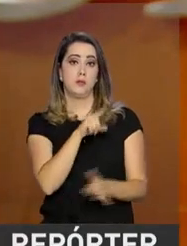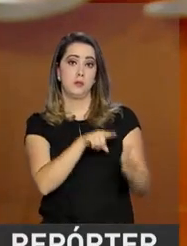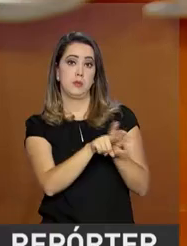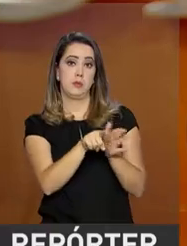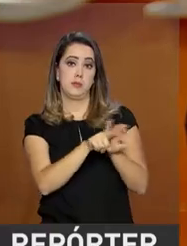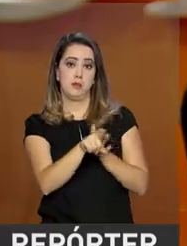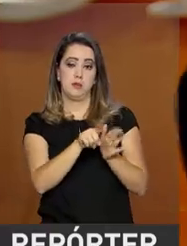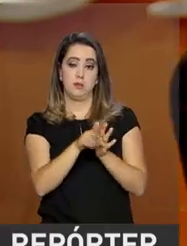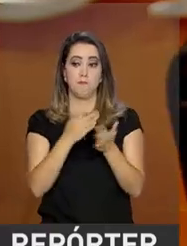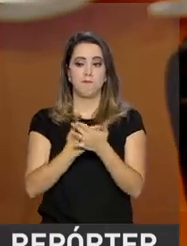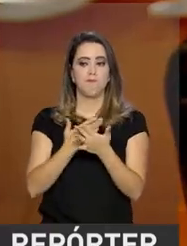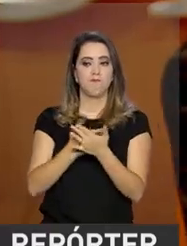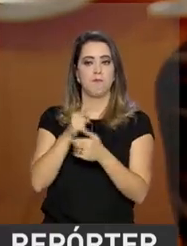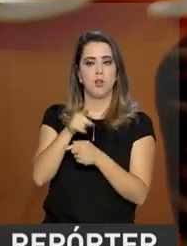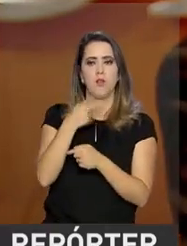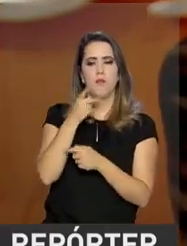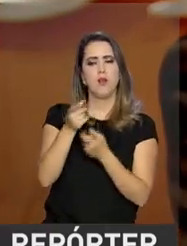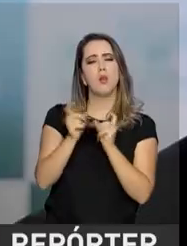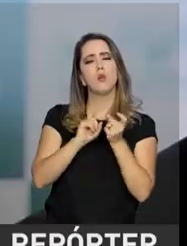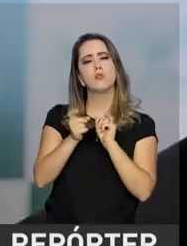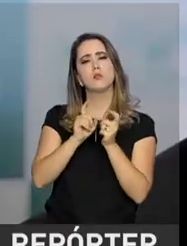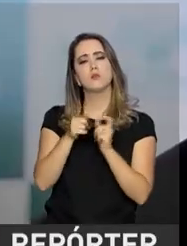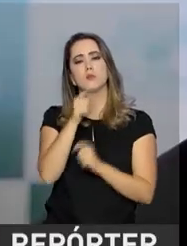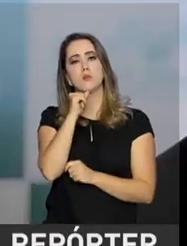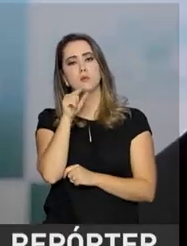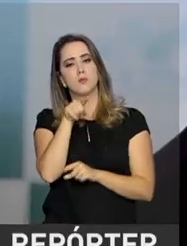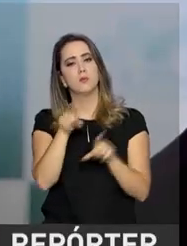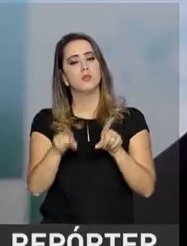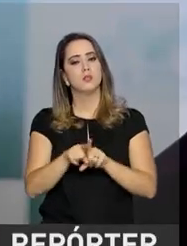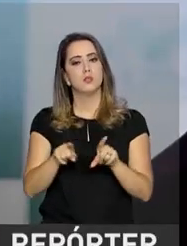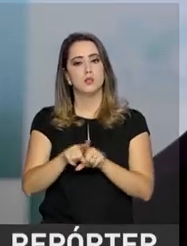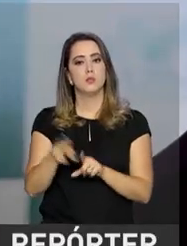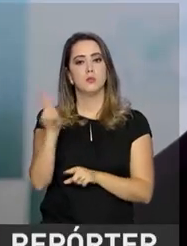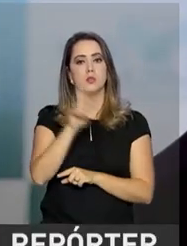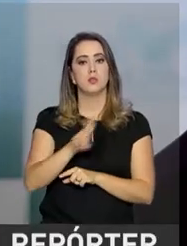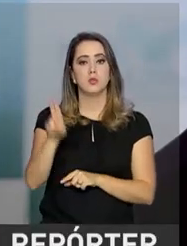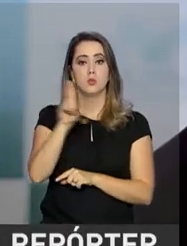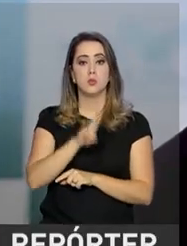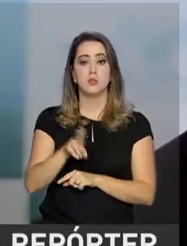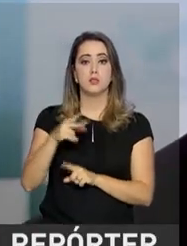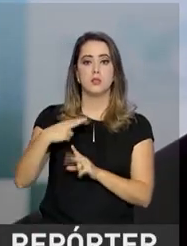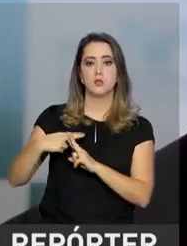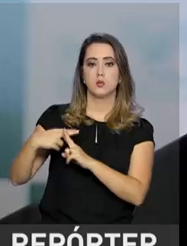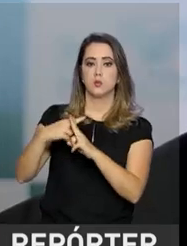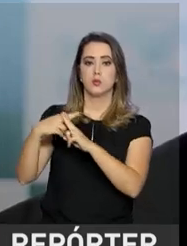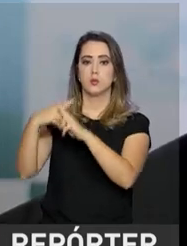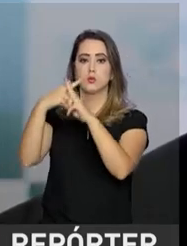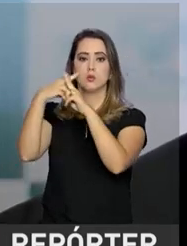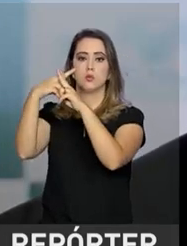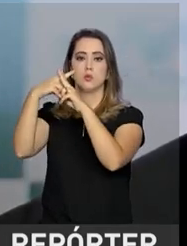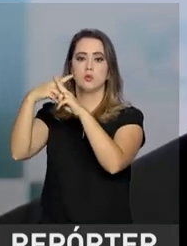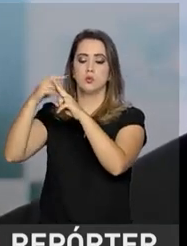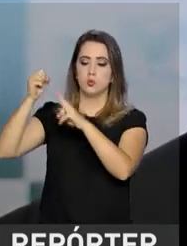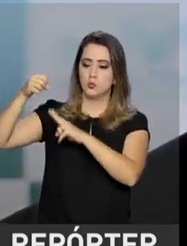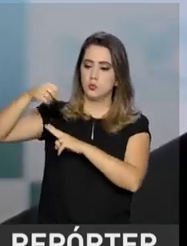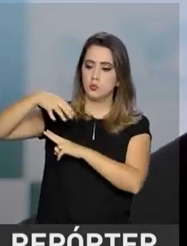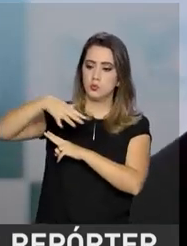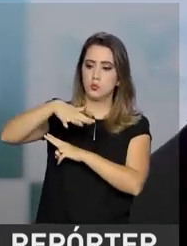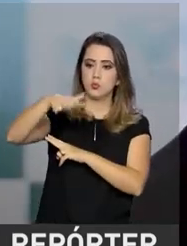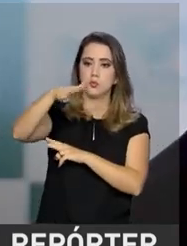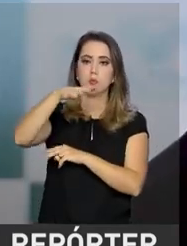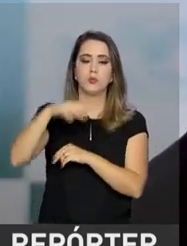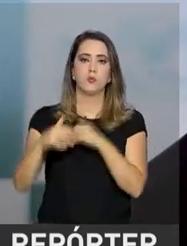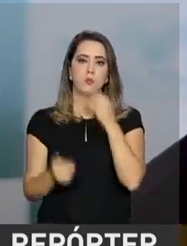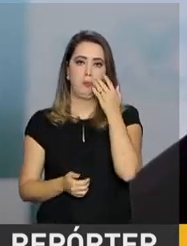mais modernos para fazer boa gestão da água e incluem até o uso de satélites nós temos tecnologias que estão